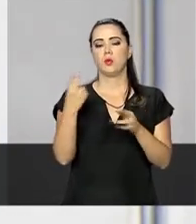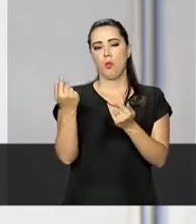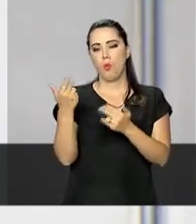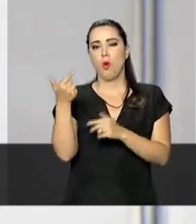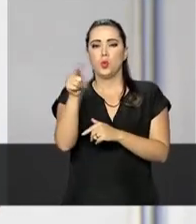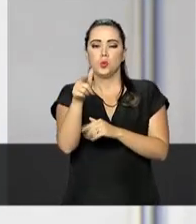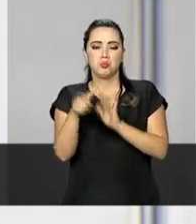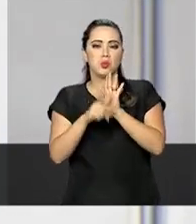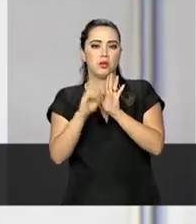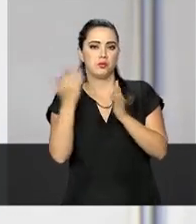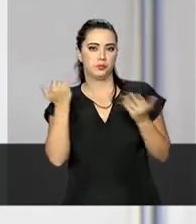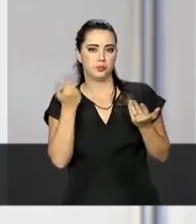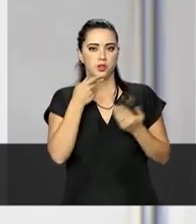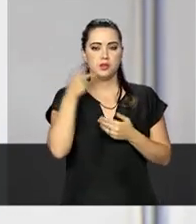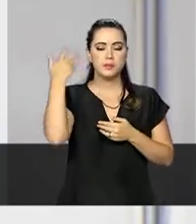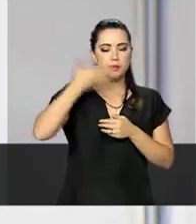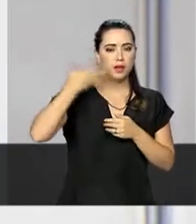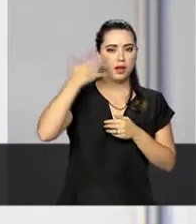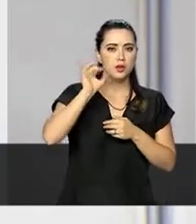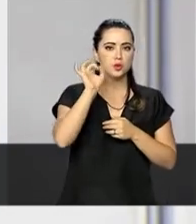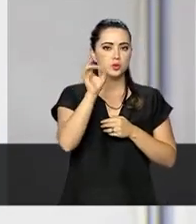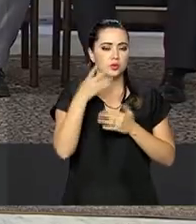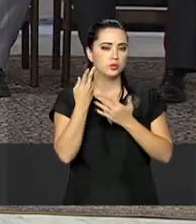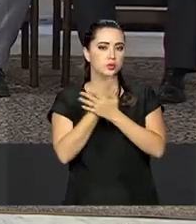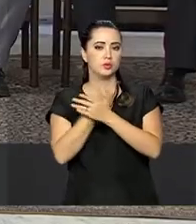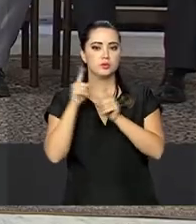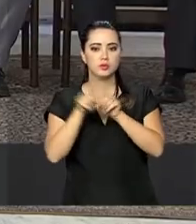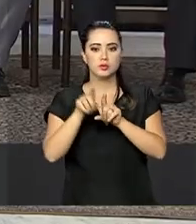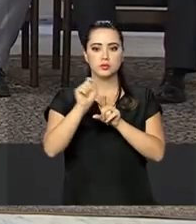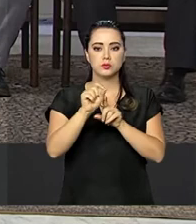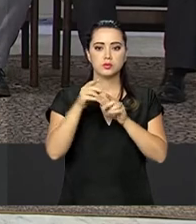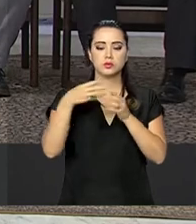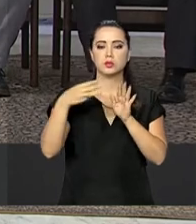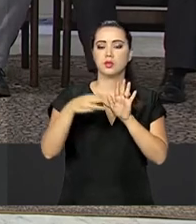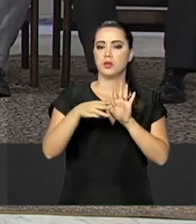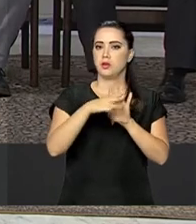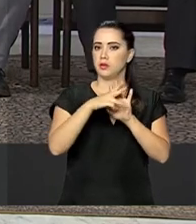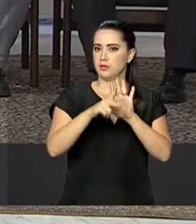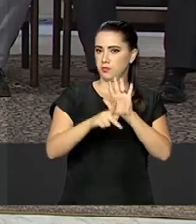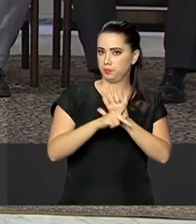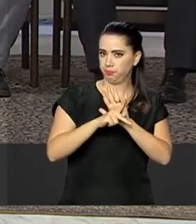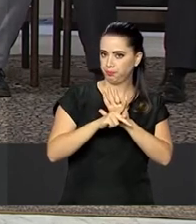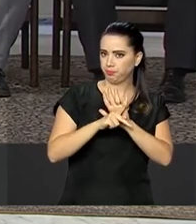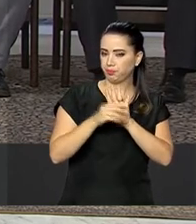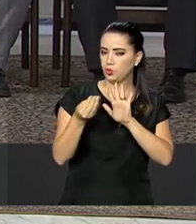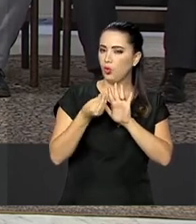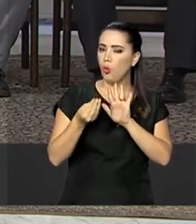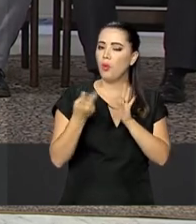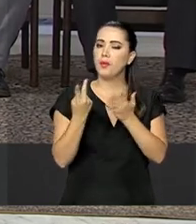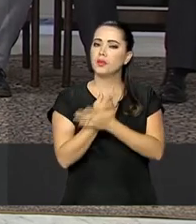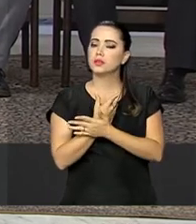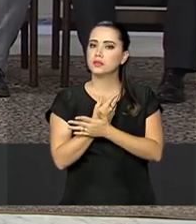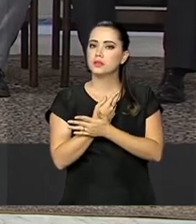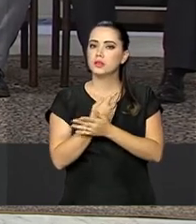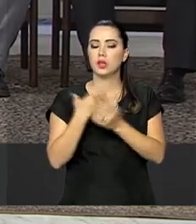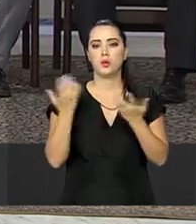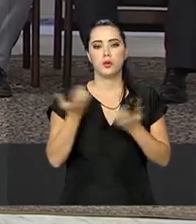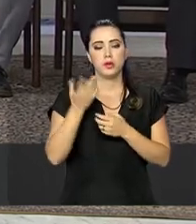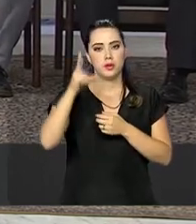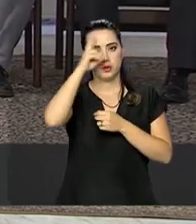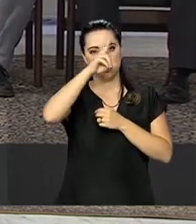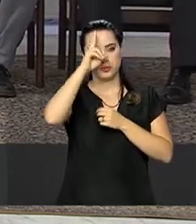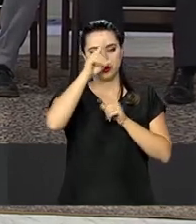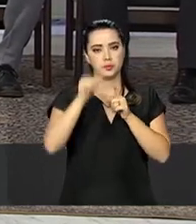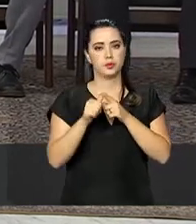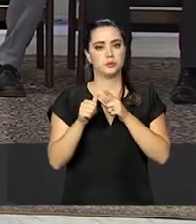todos e contar apenas como surgiram estas medidas provisórias eu quero recordar em primeiro